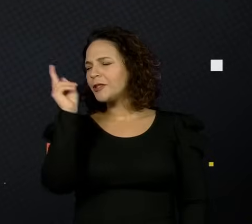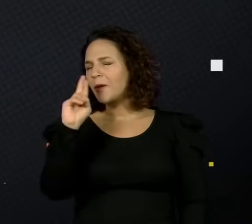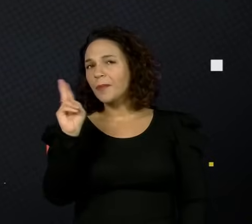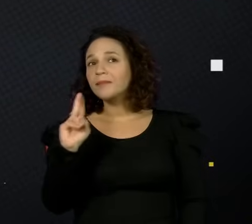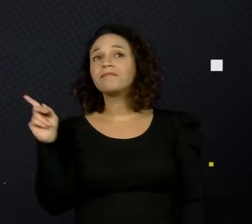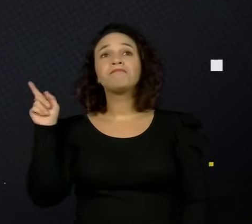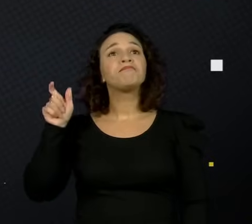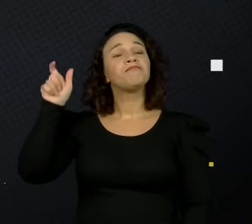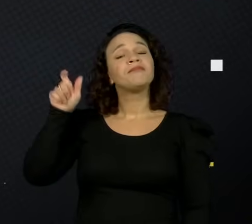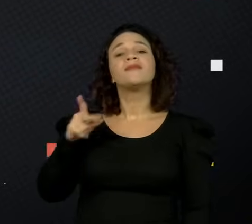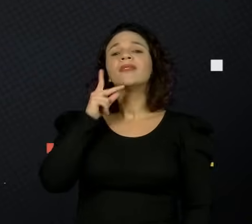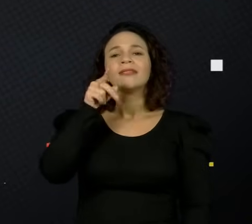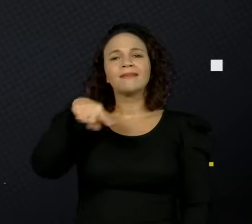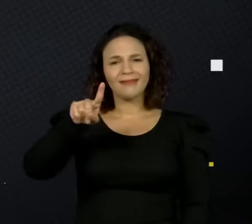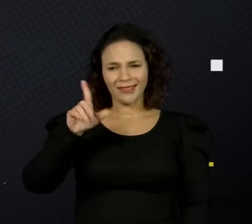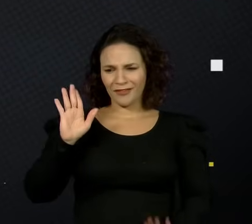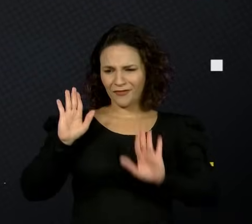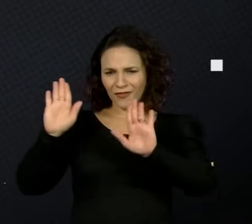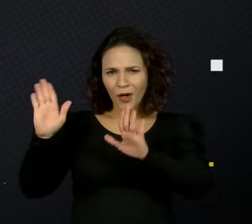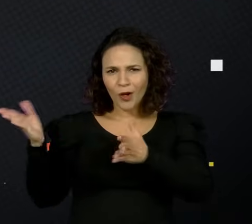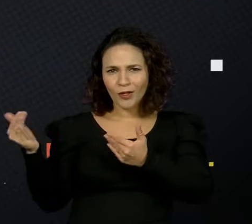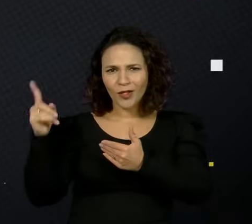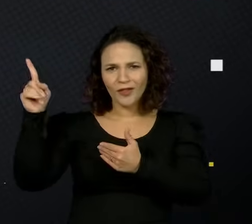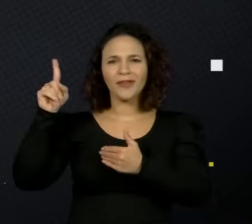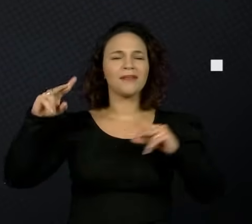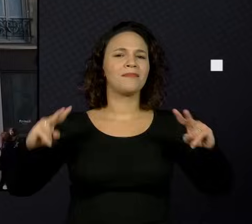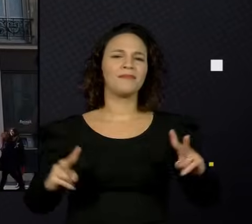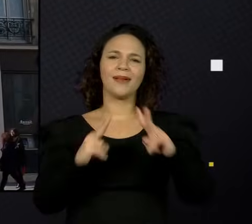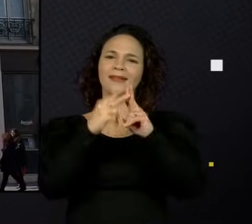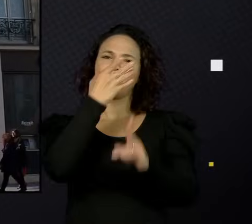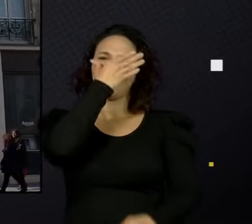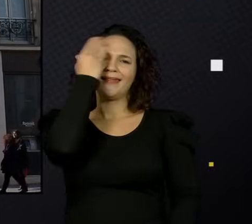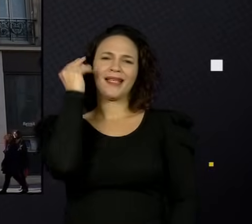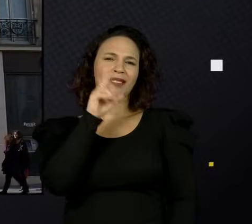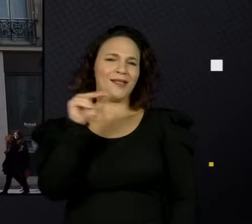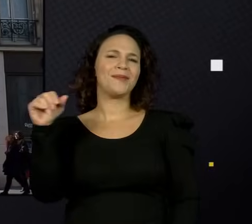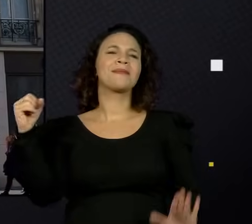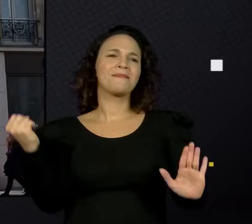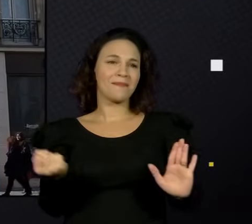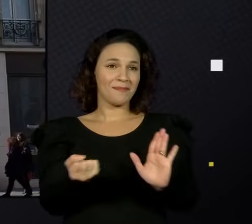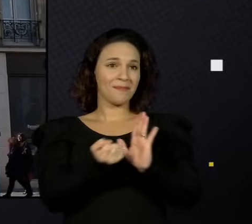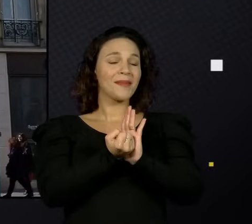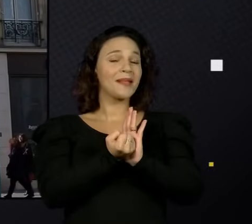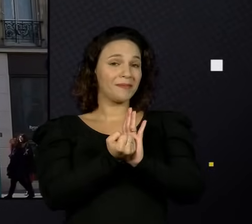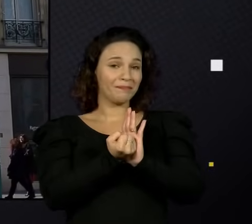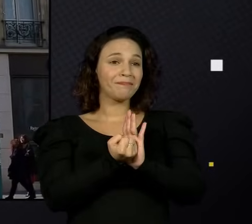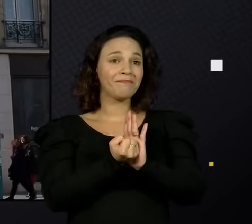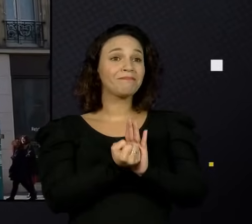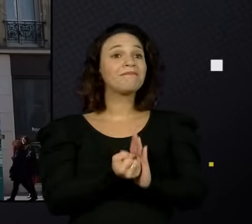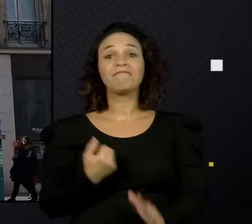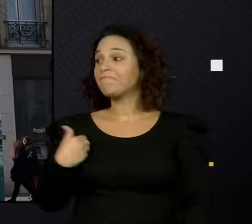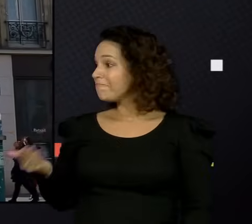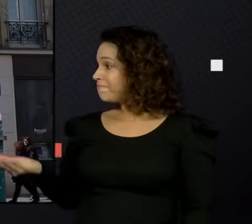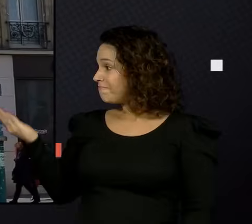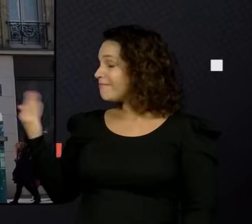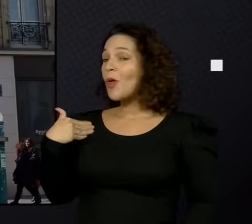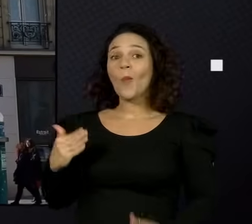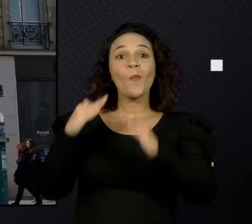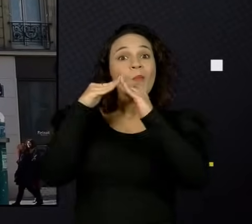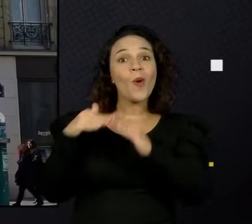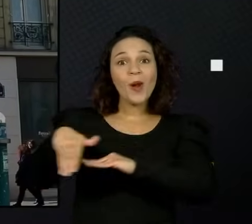diz, quem passou a sua juventude em Paris, não esquece dela nunca mais. E eu morei na Rue du